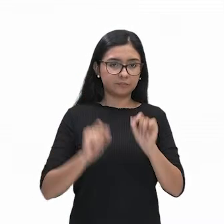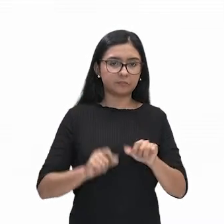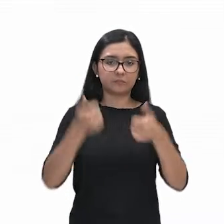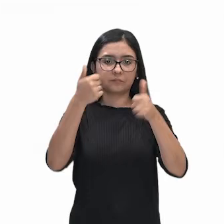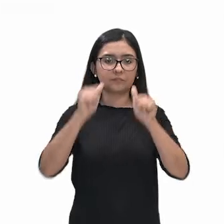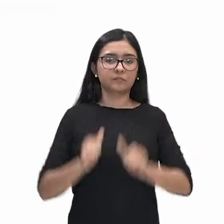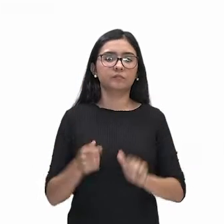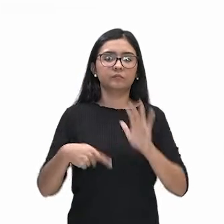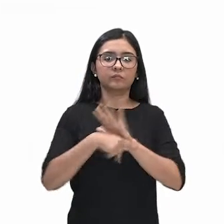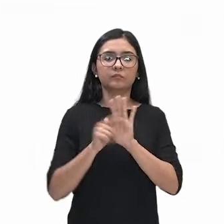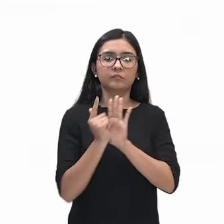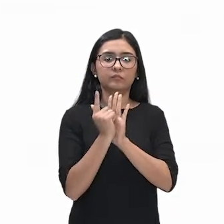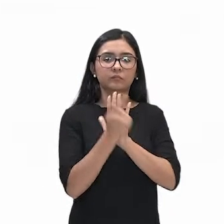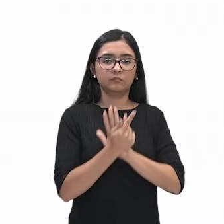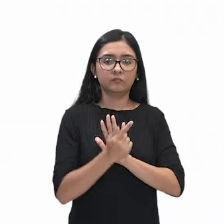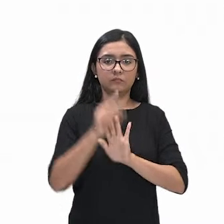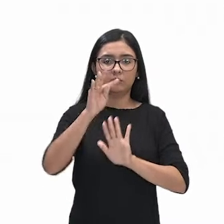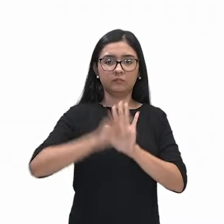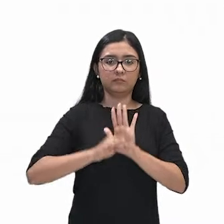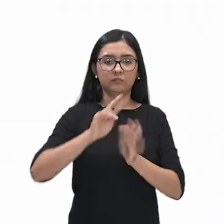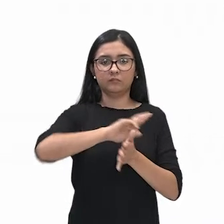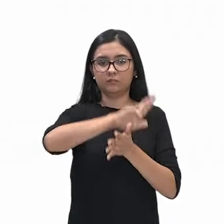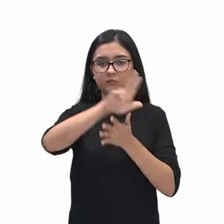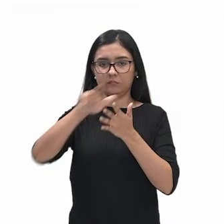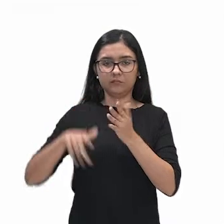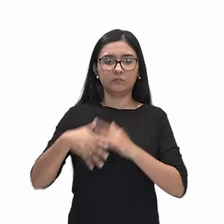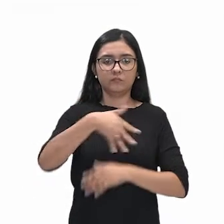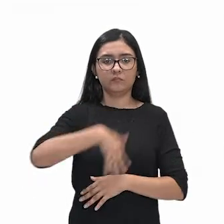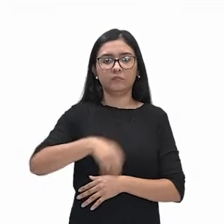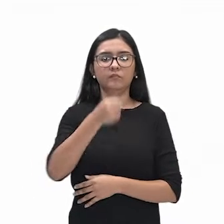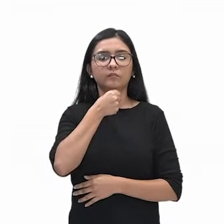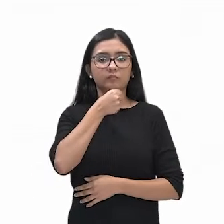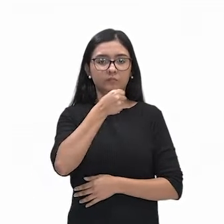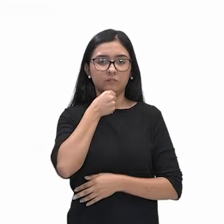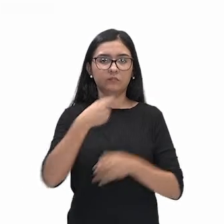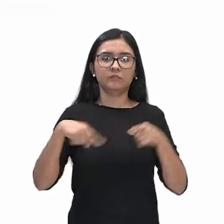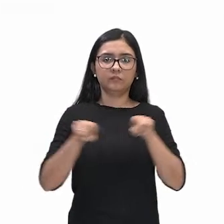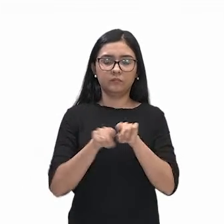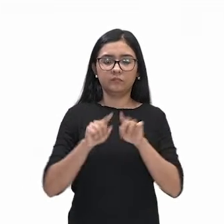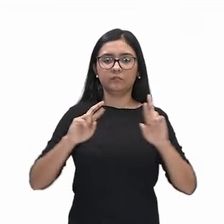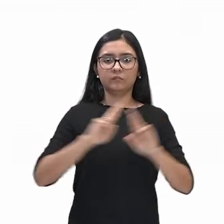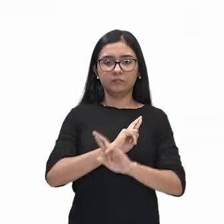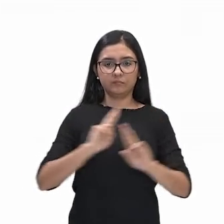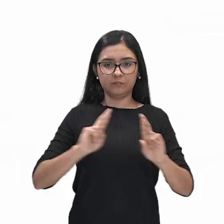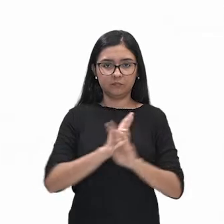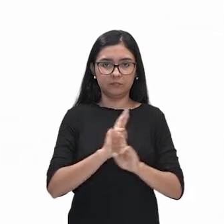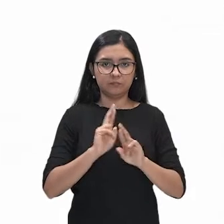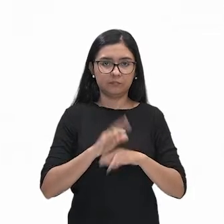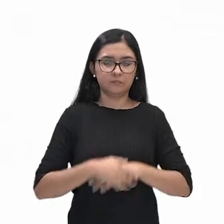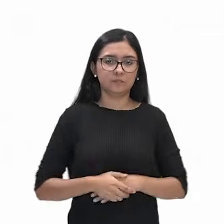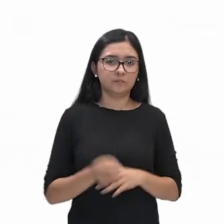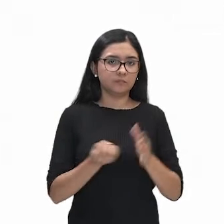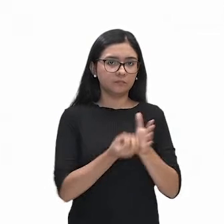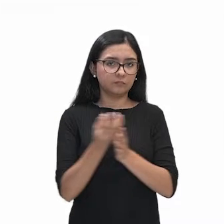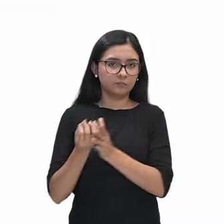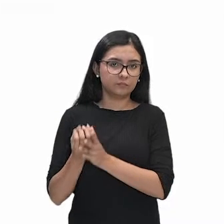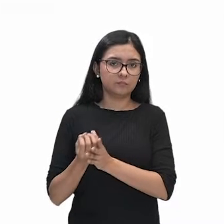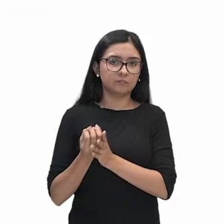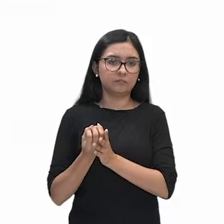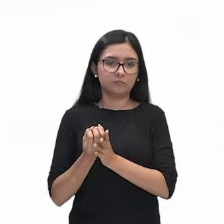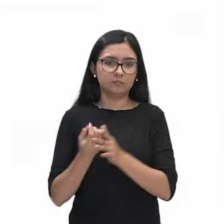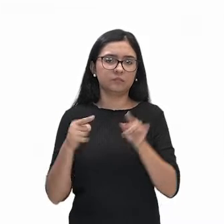averiguação e análise de gêneros textuais jornalísticos e suas relações de construção